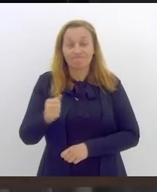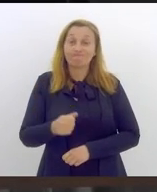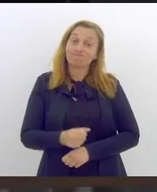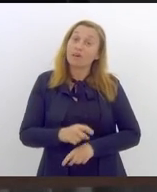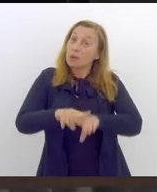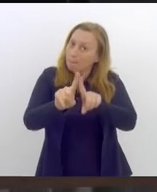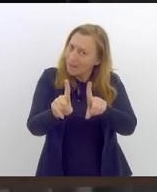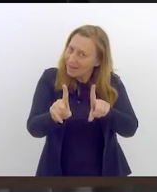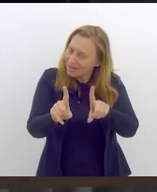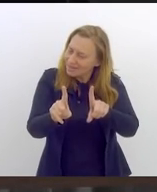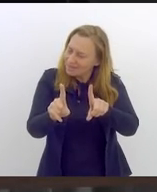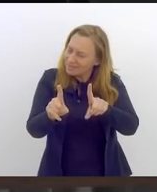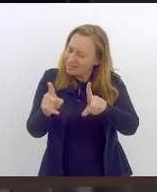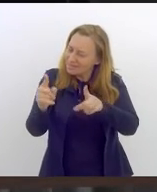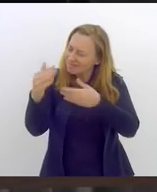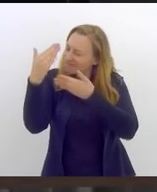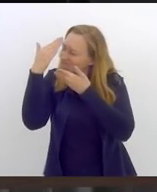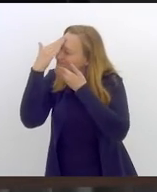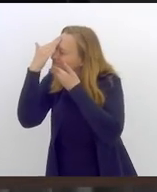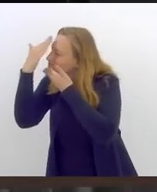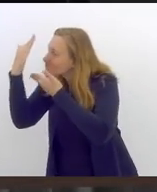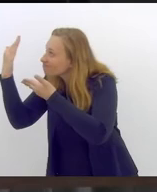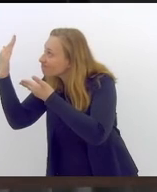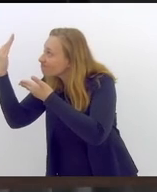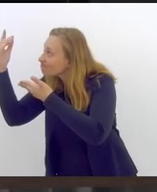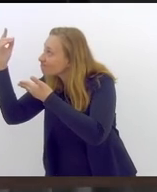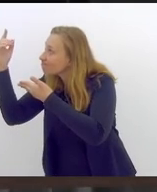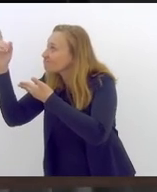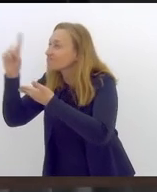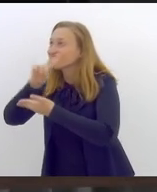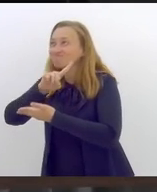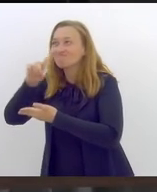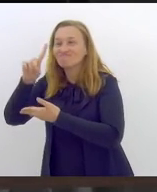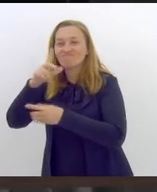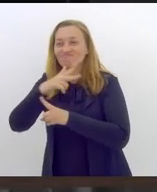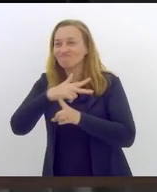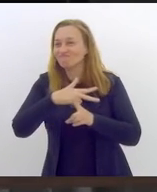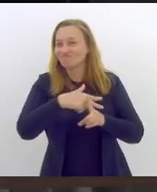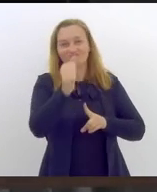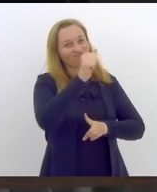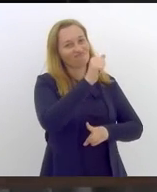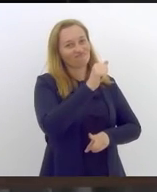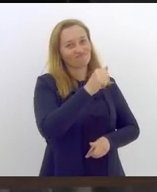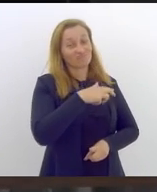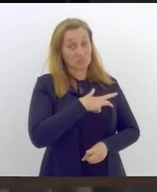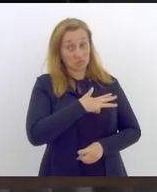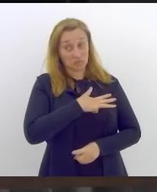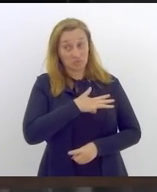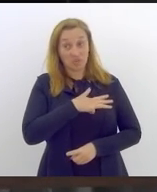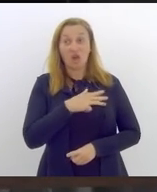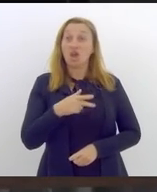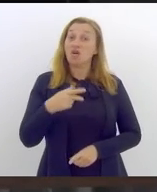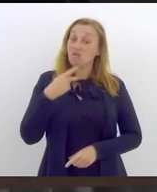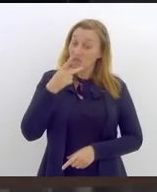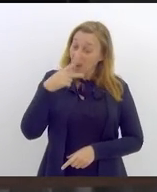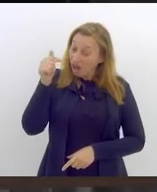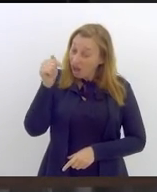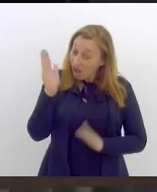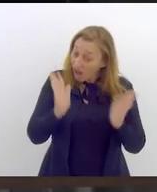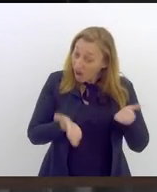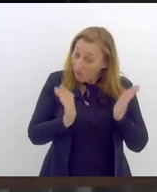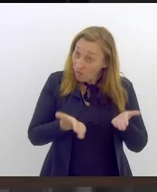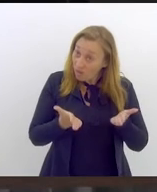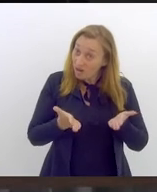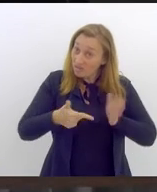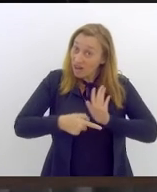mas graças a Deus ele não irá ganhar e isso que eu vou trazer aqui agora vai